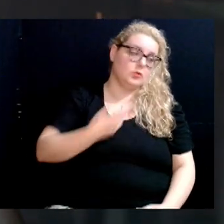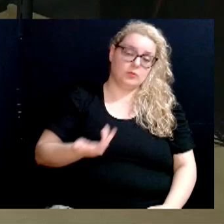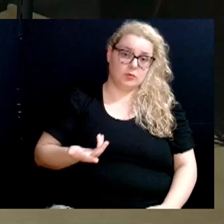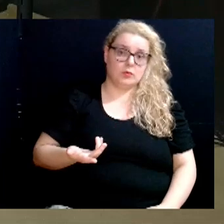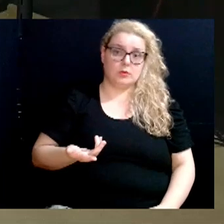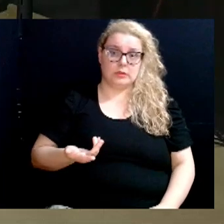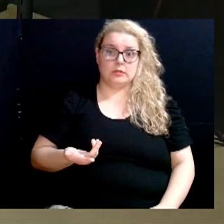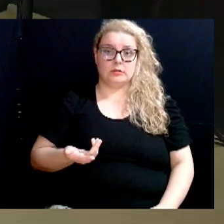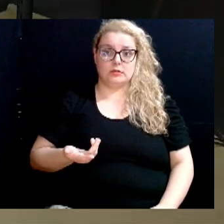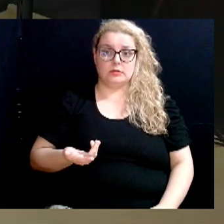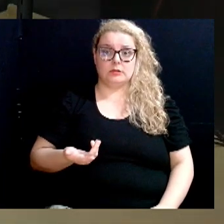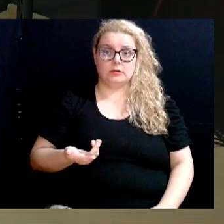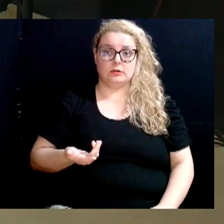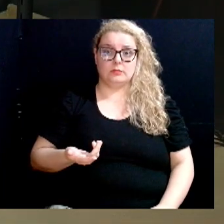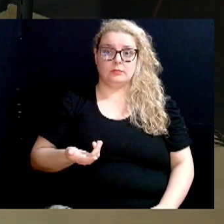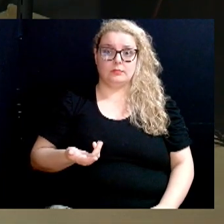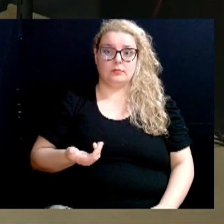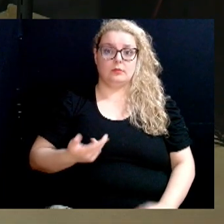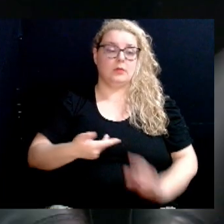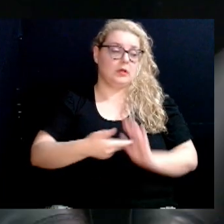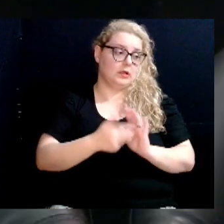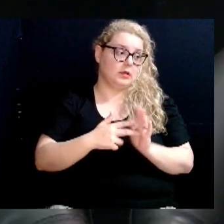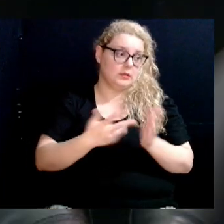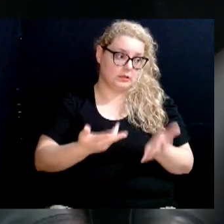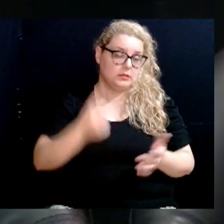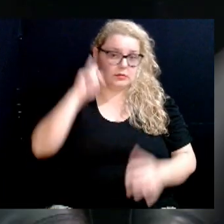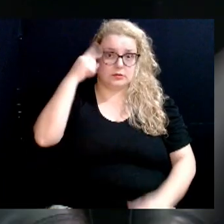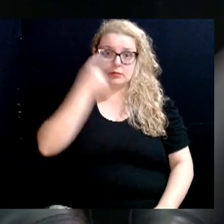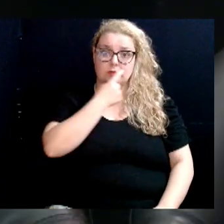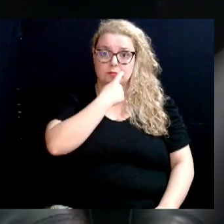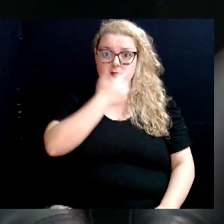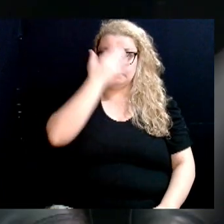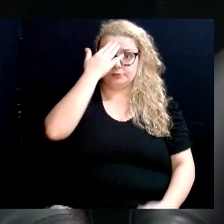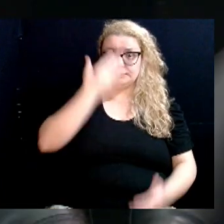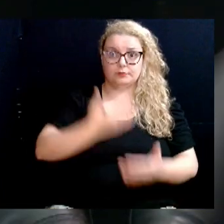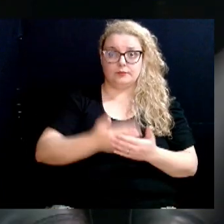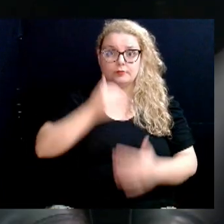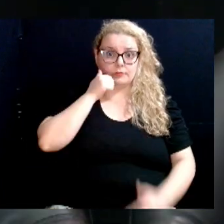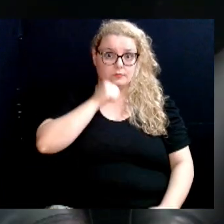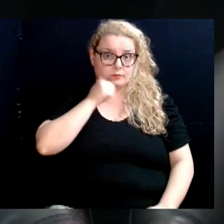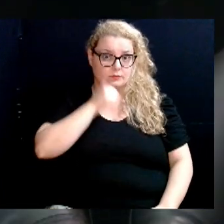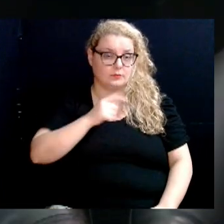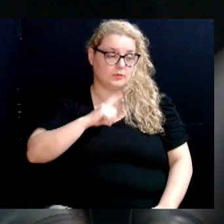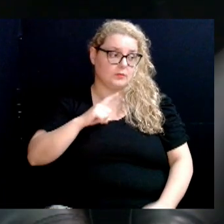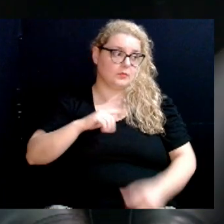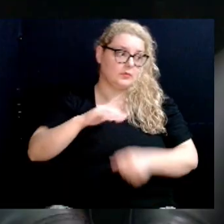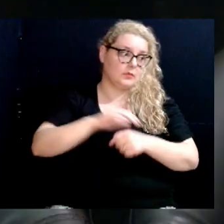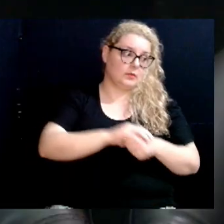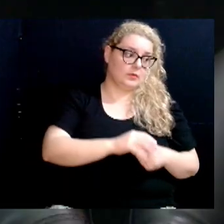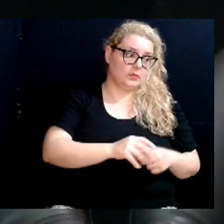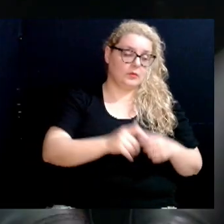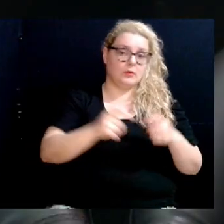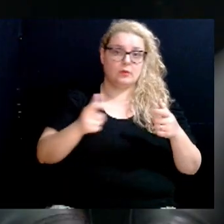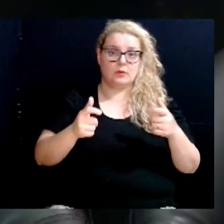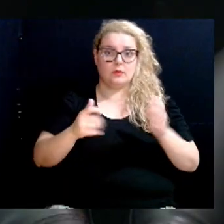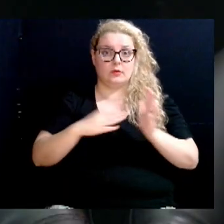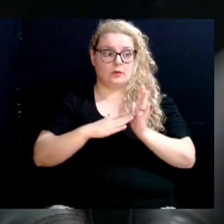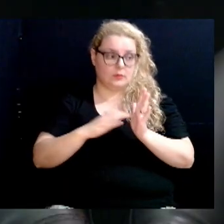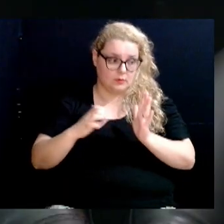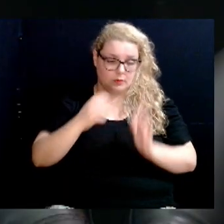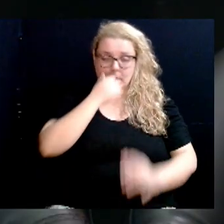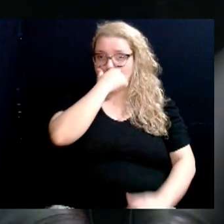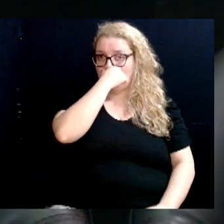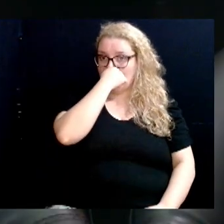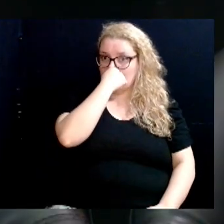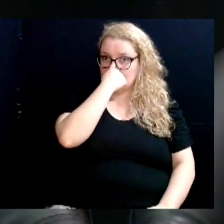Mas nesse sentido, Mirna, Sim. eu acredito que as mulheres têm uma pressão muito maior por conta da estética, né? Então,